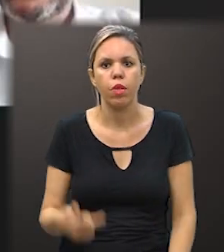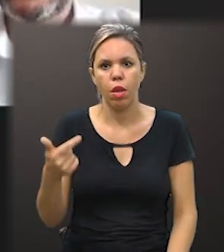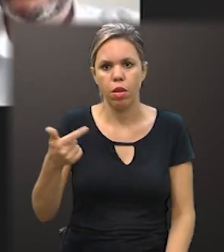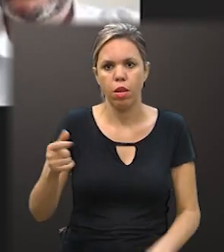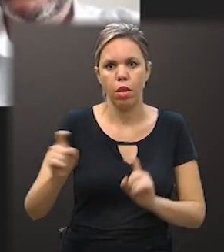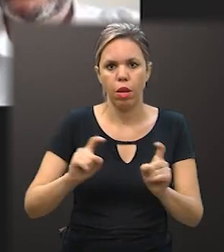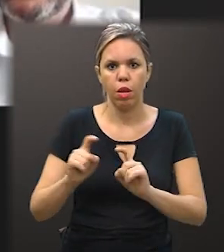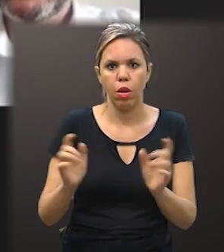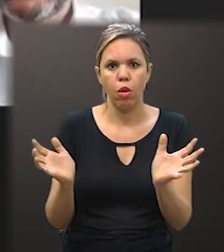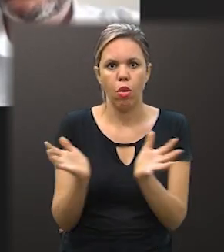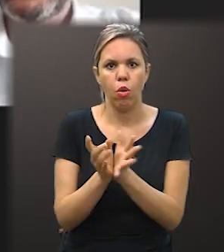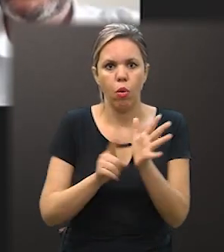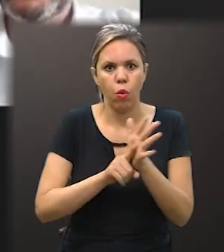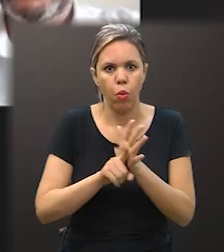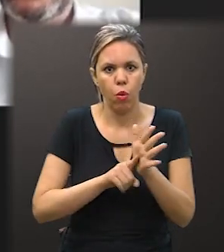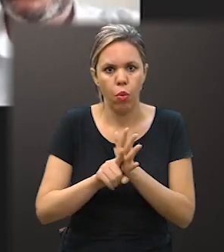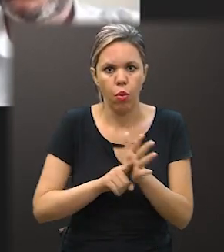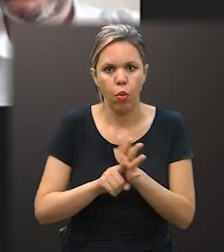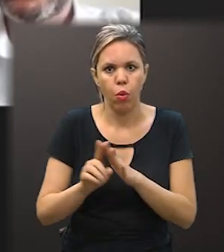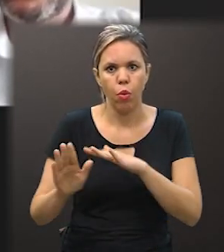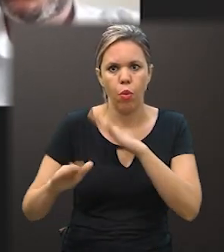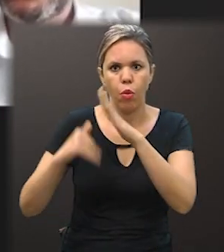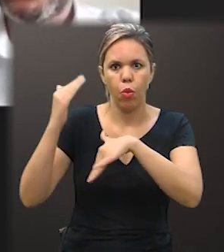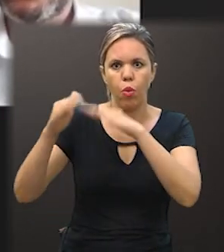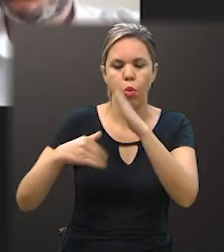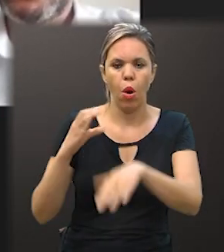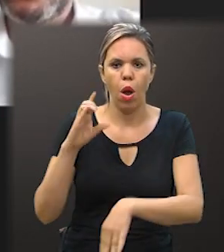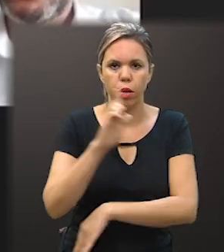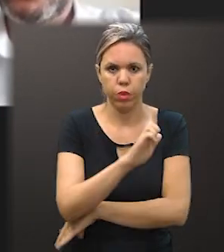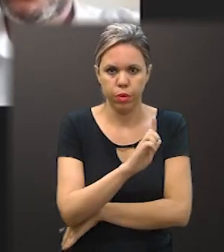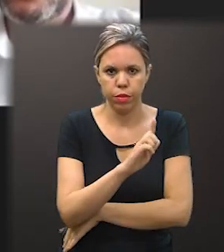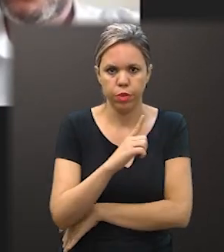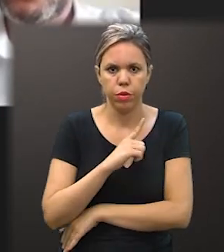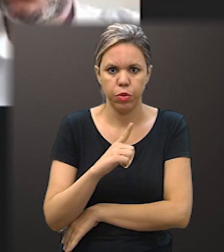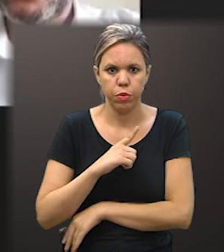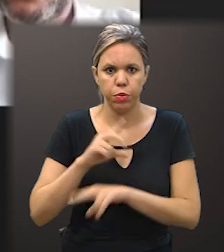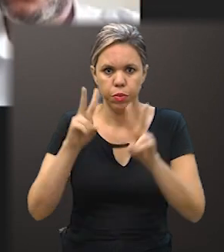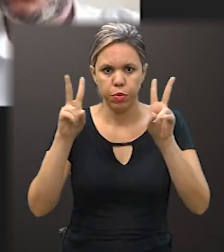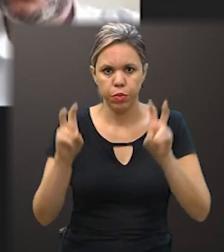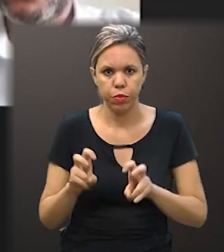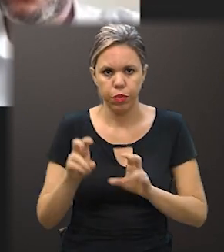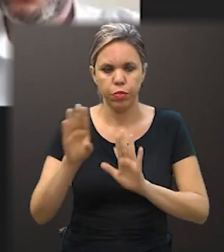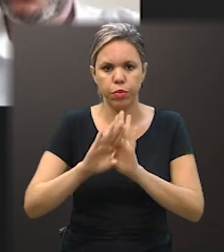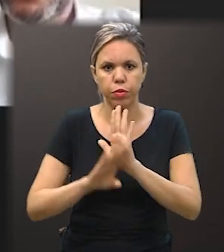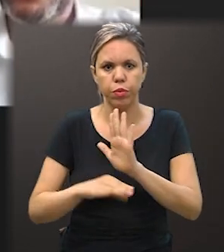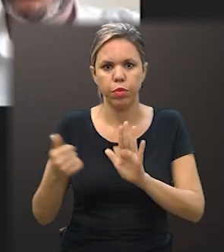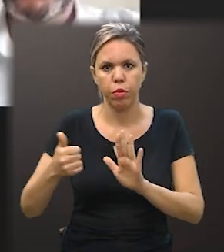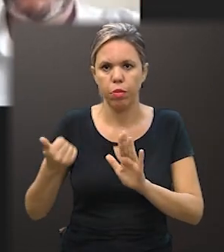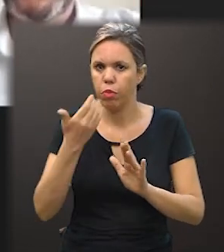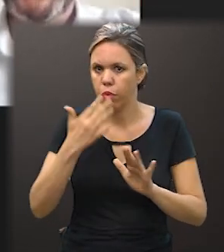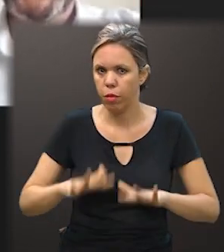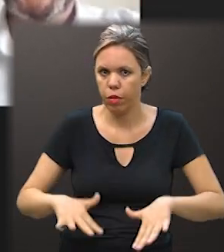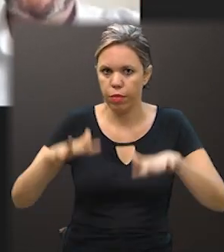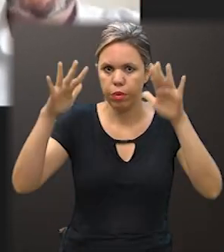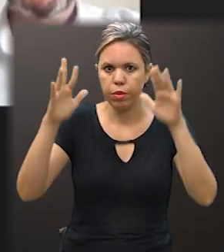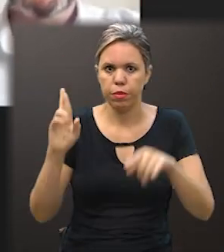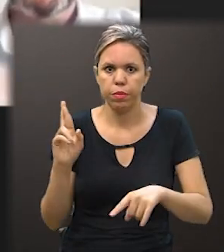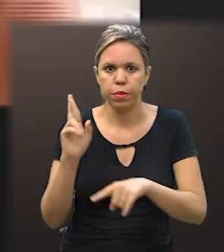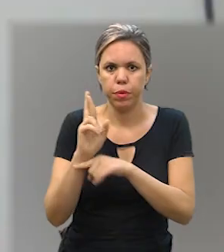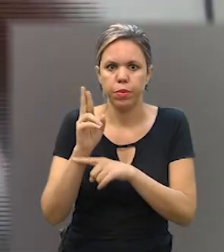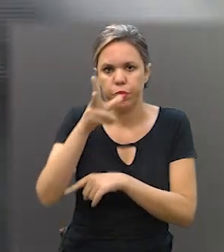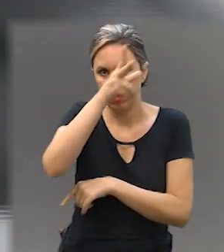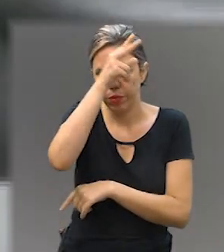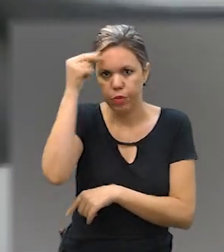Na 12ª reunião, a Comissão de Estudos sobre o Desenvolvimento do Campo Grande teve como tema o programa Primeira